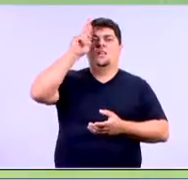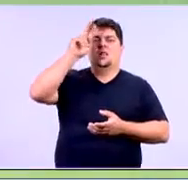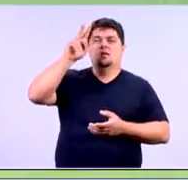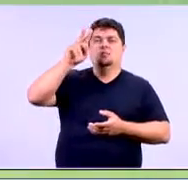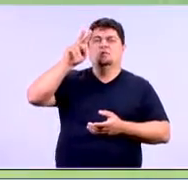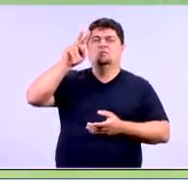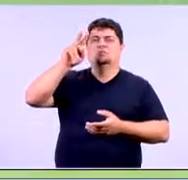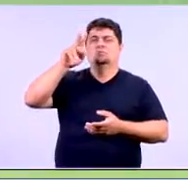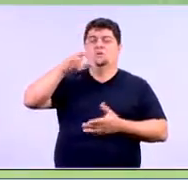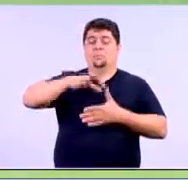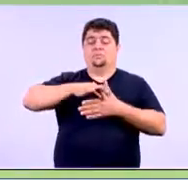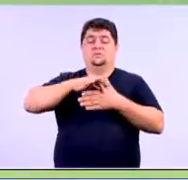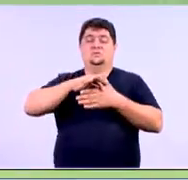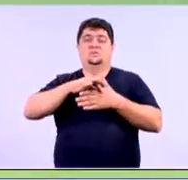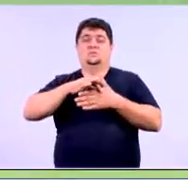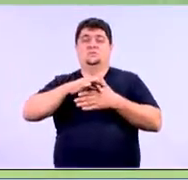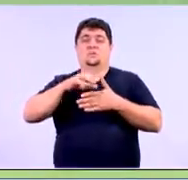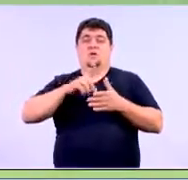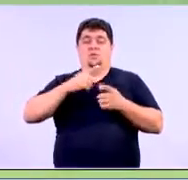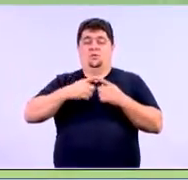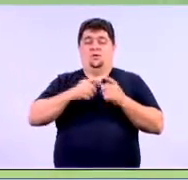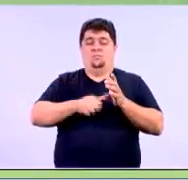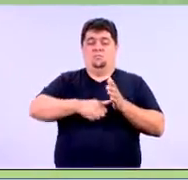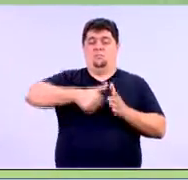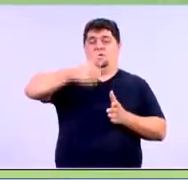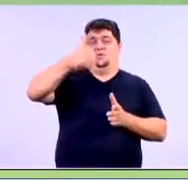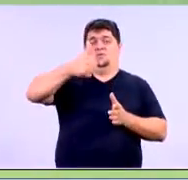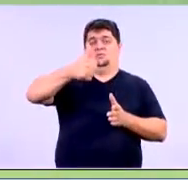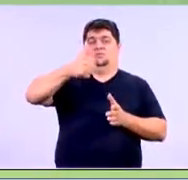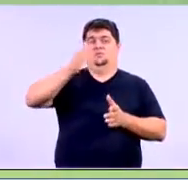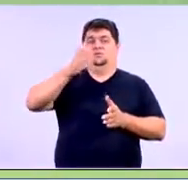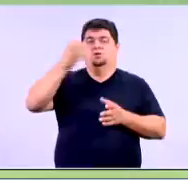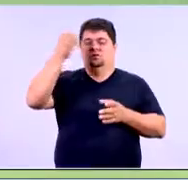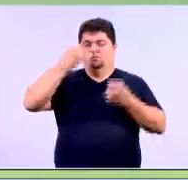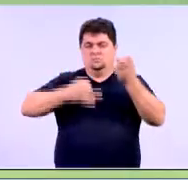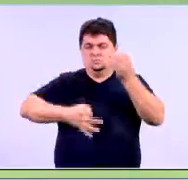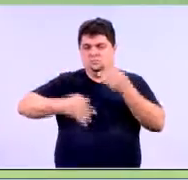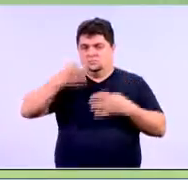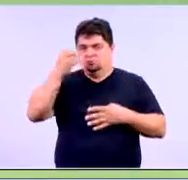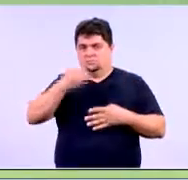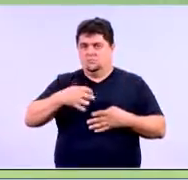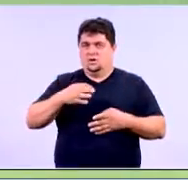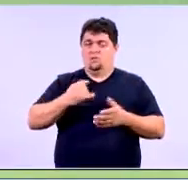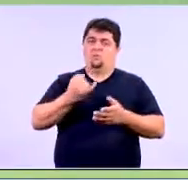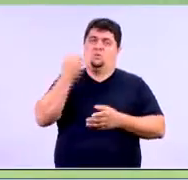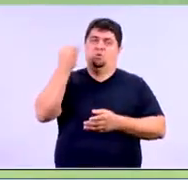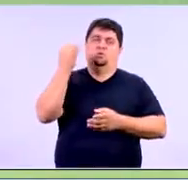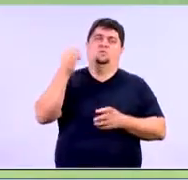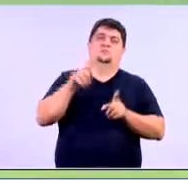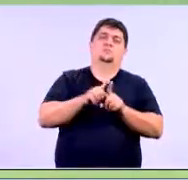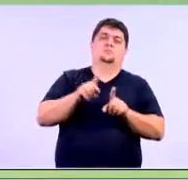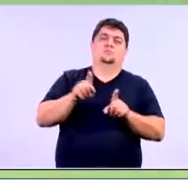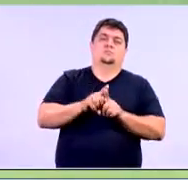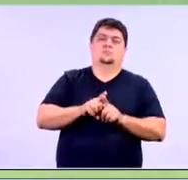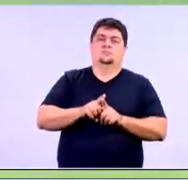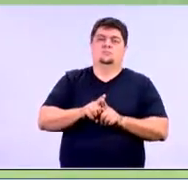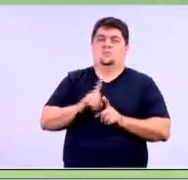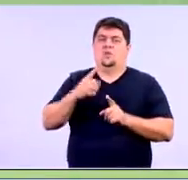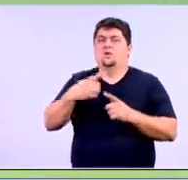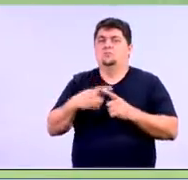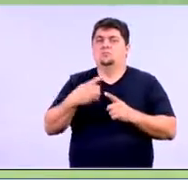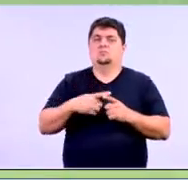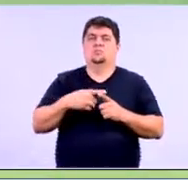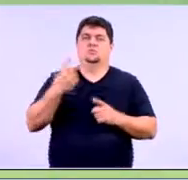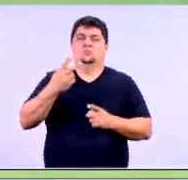como são princípios, vem de primeiros, já abordado no conteúdo, que é muito importante. Então, esse é o porquê de